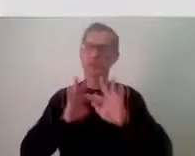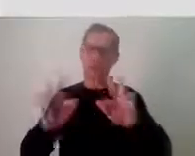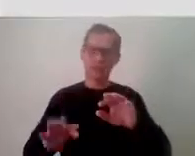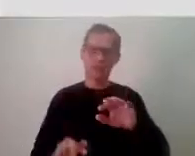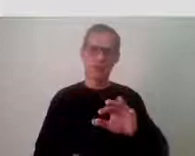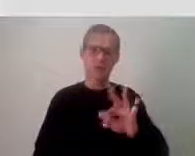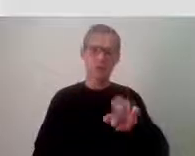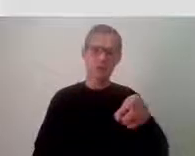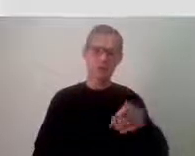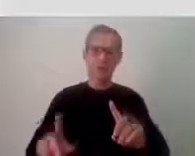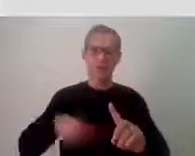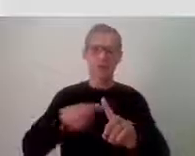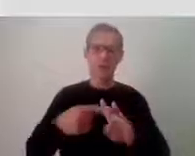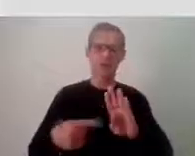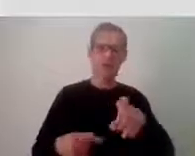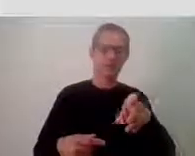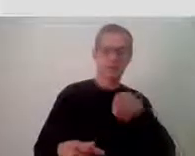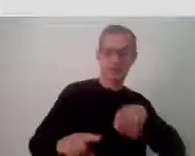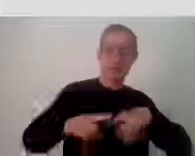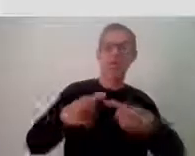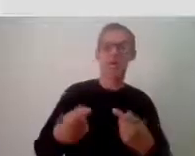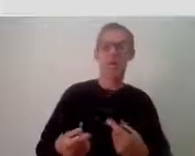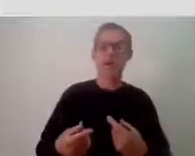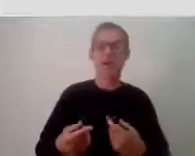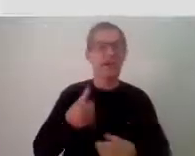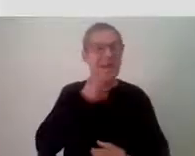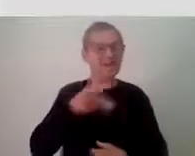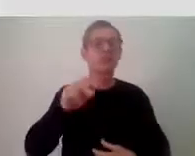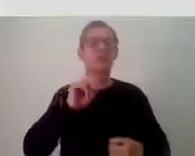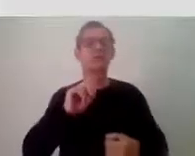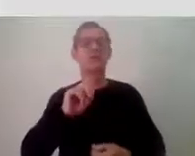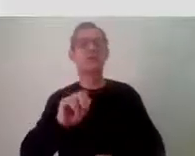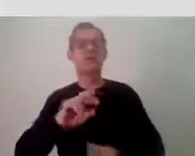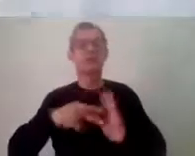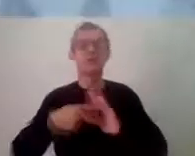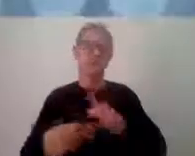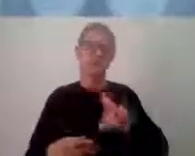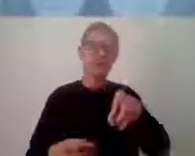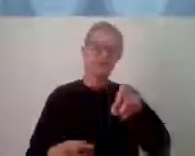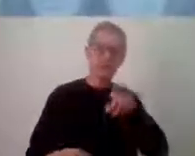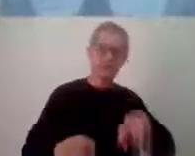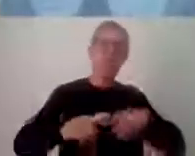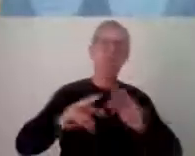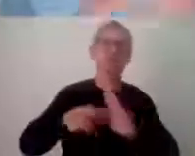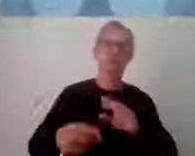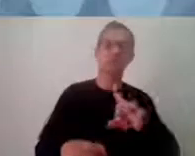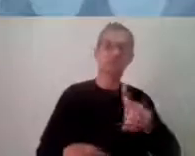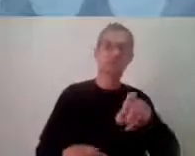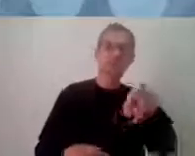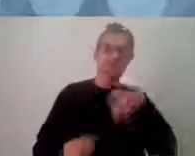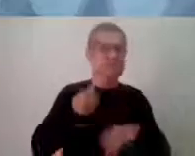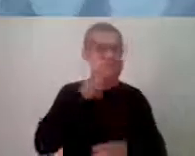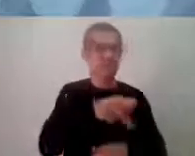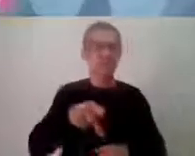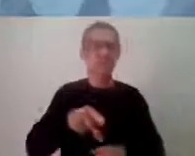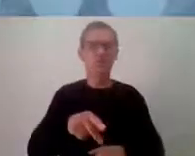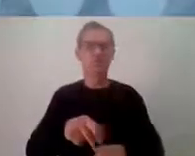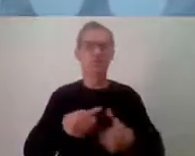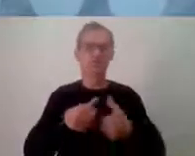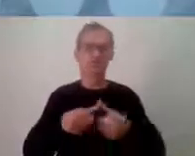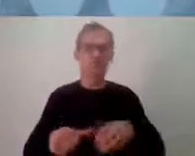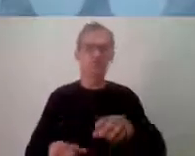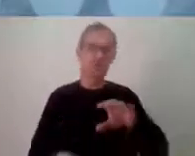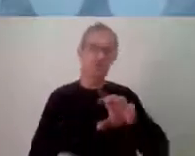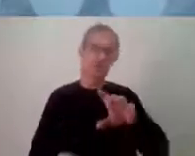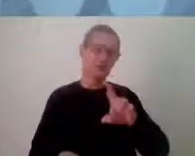aí, mais um ponto. Professora, o que é esse dx, professora? O que esse dx está fazendo aí? Esse